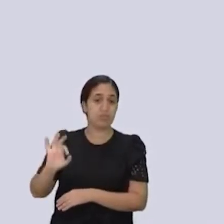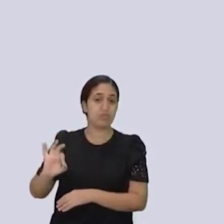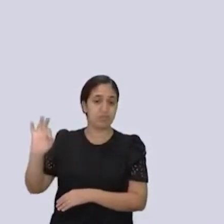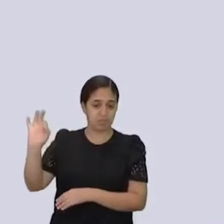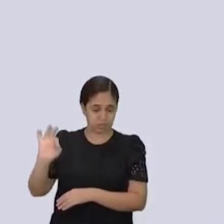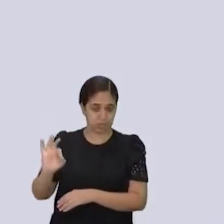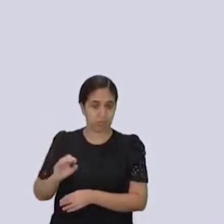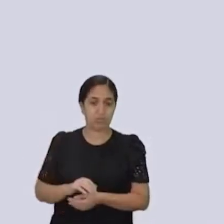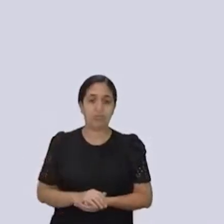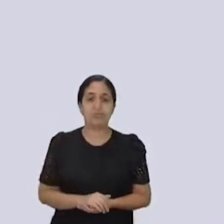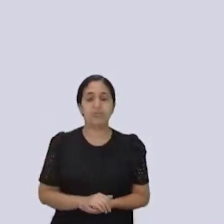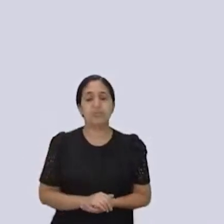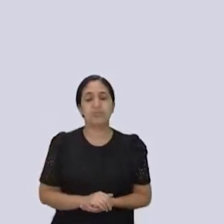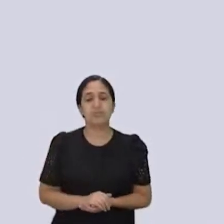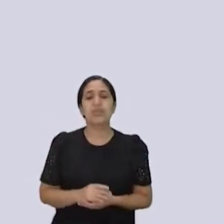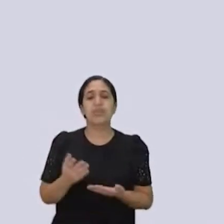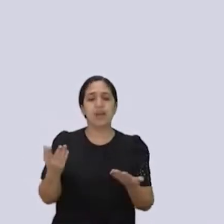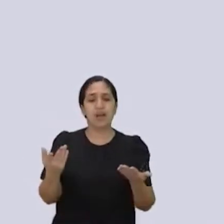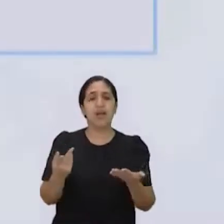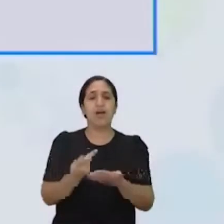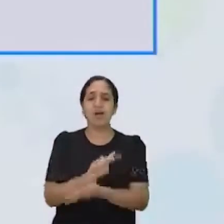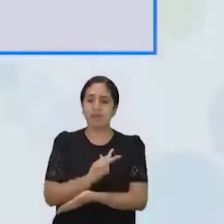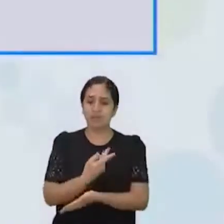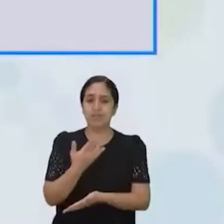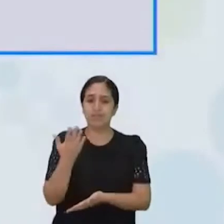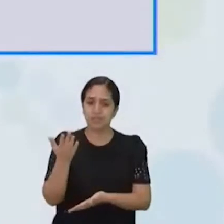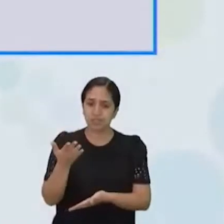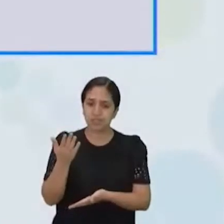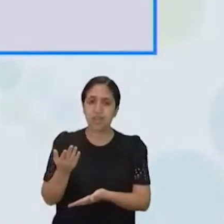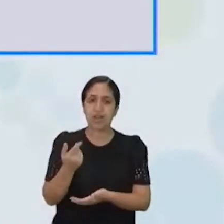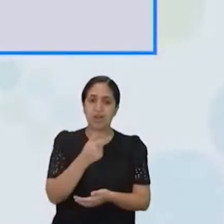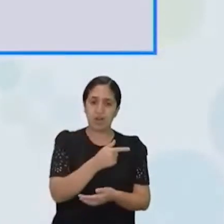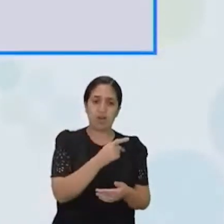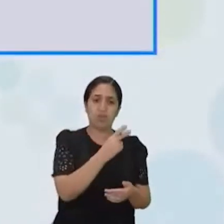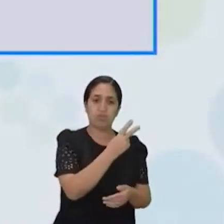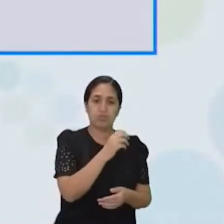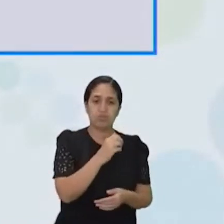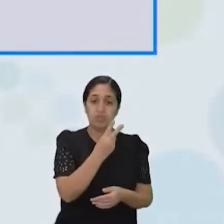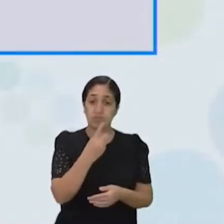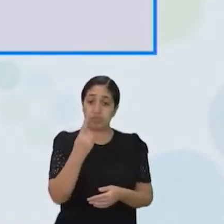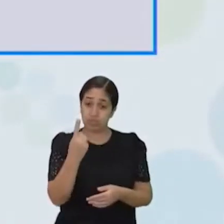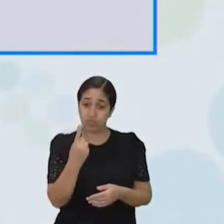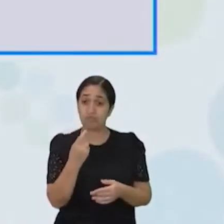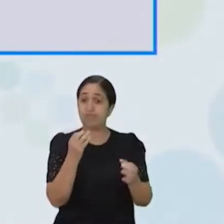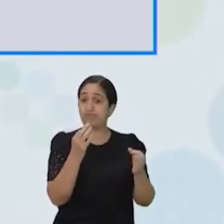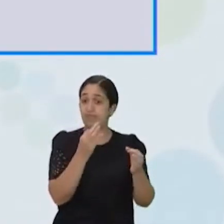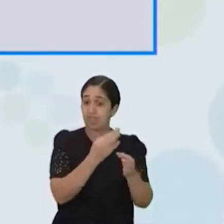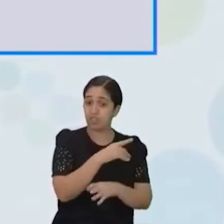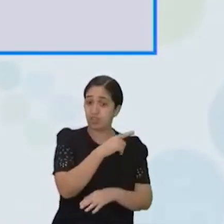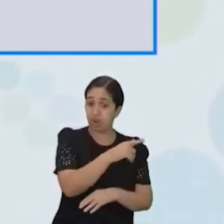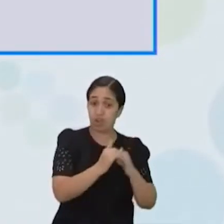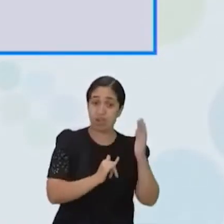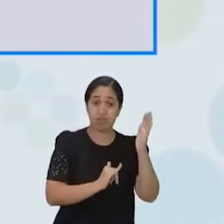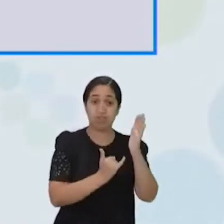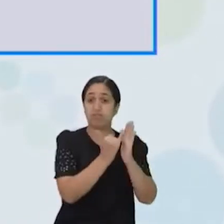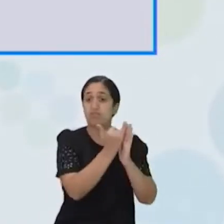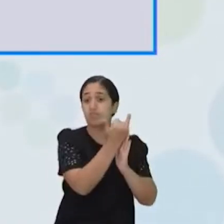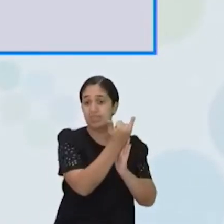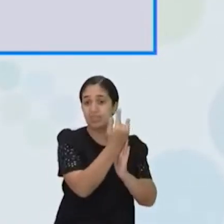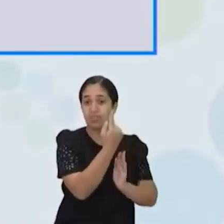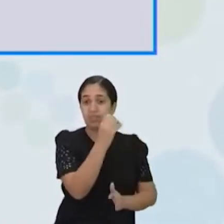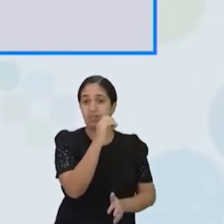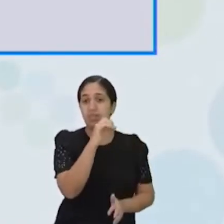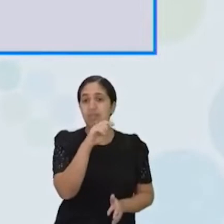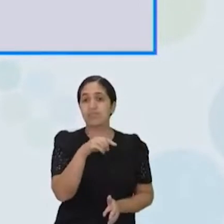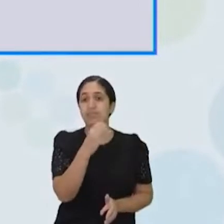9%, tá certo? E aí o que acontece? Lembra que eu falei, nós fechamos 2021 com o IPCA, com a inflação, um pouco mais